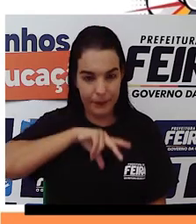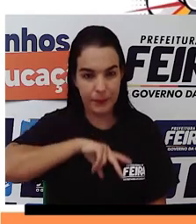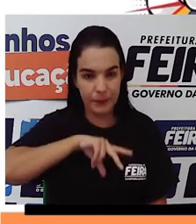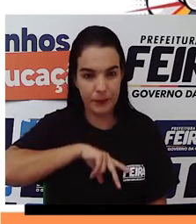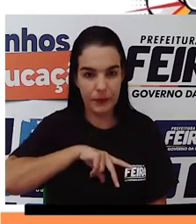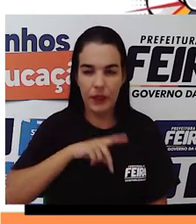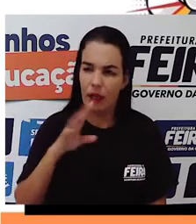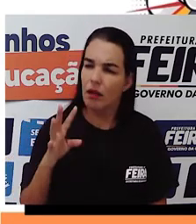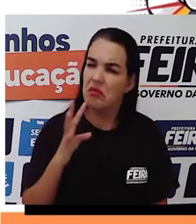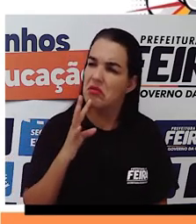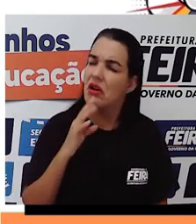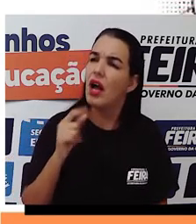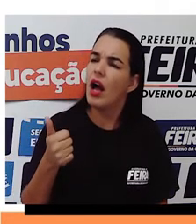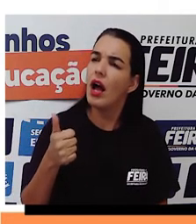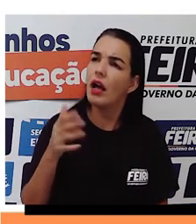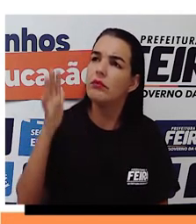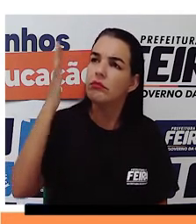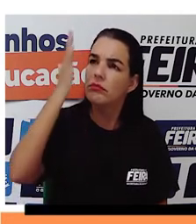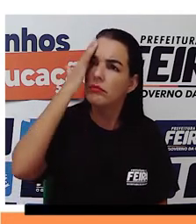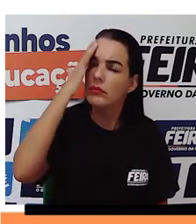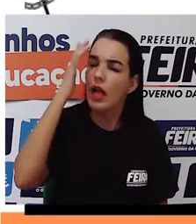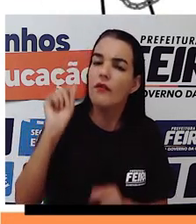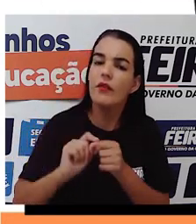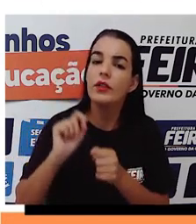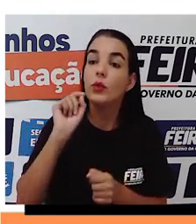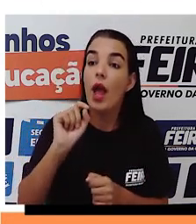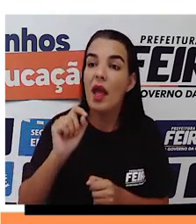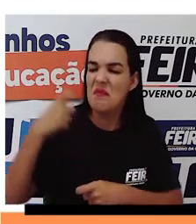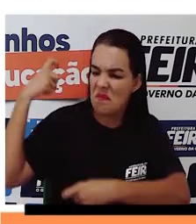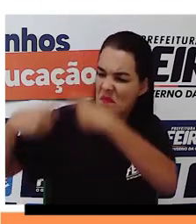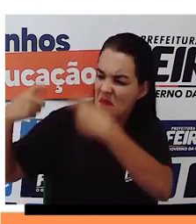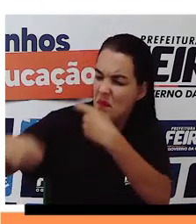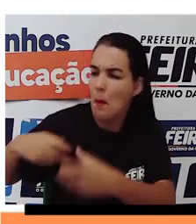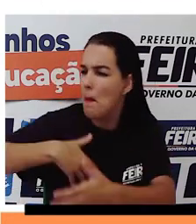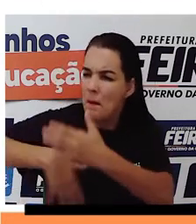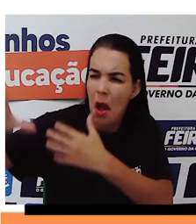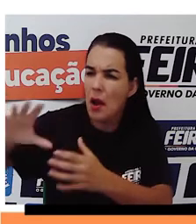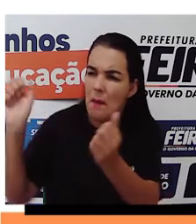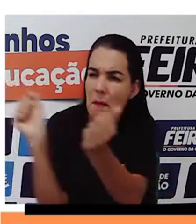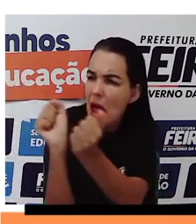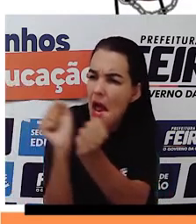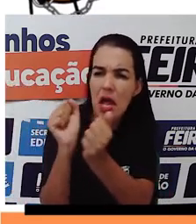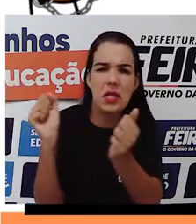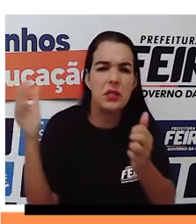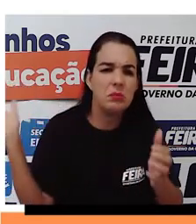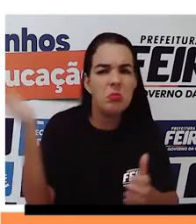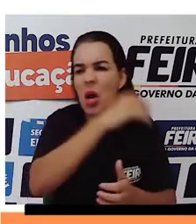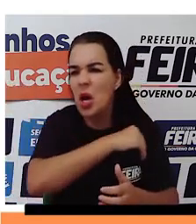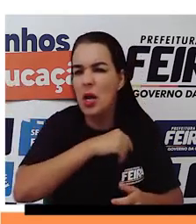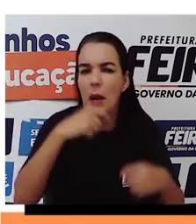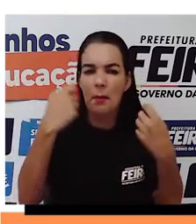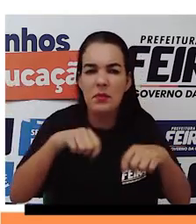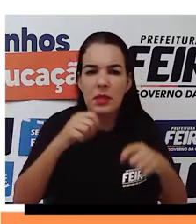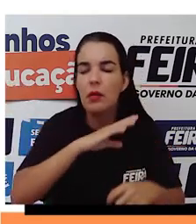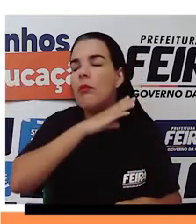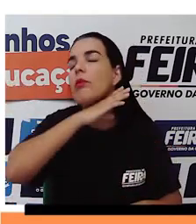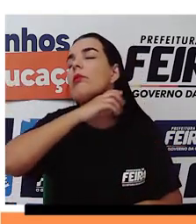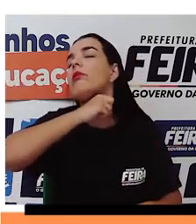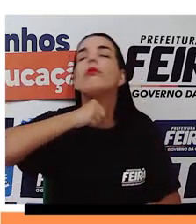esse movimento com extrema violência. Os líderes foram presos e sobre eles aplicado penas